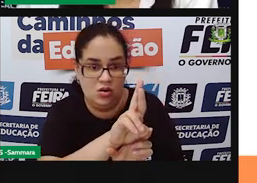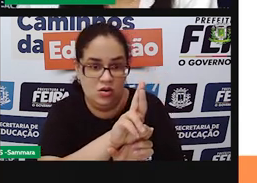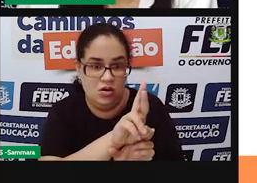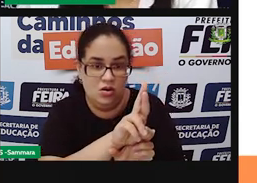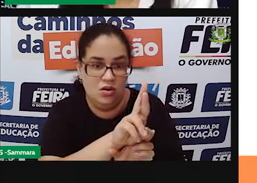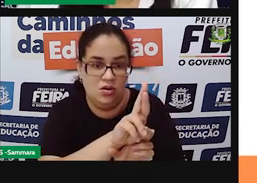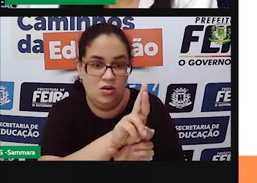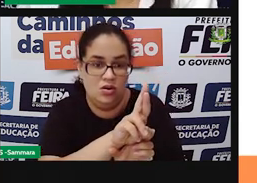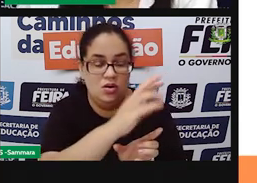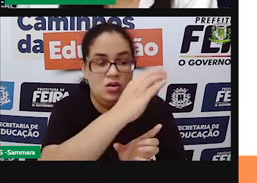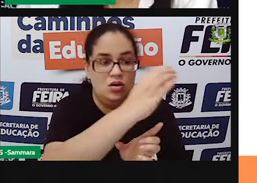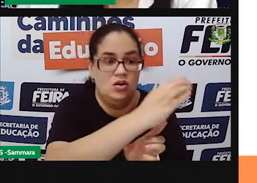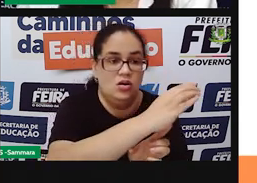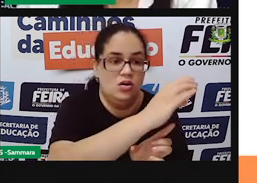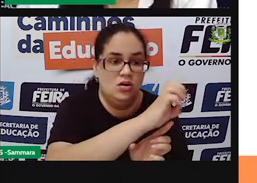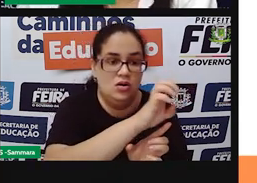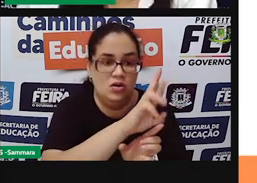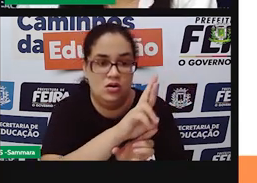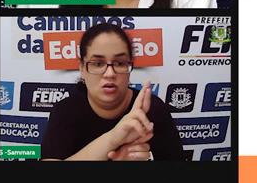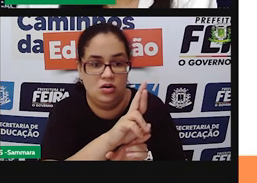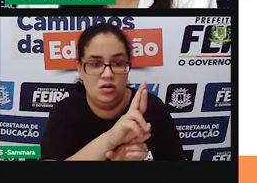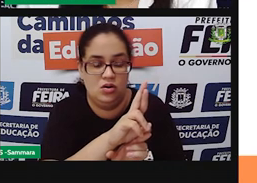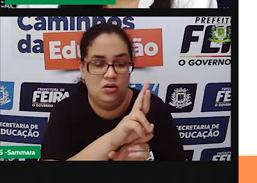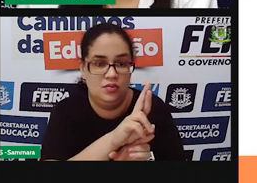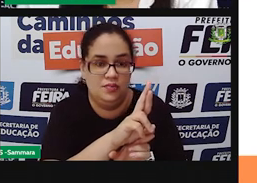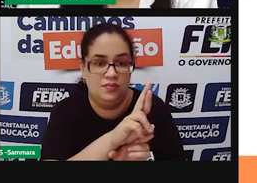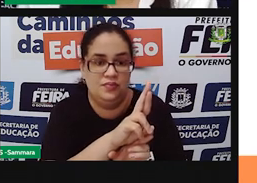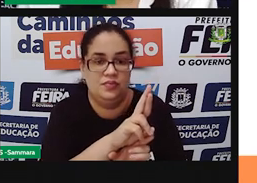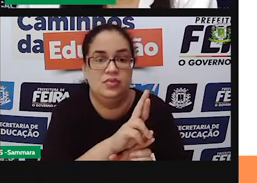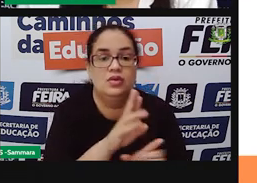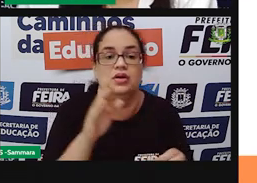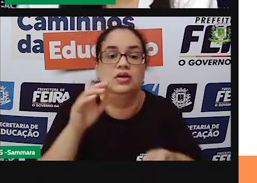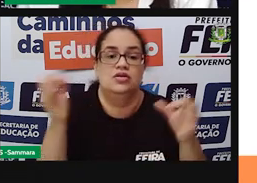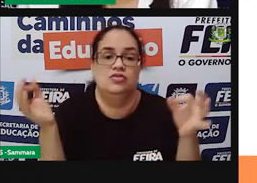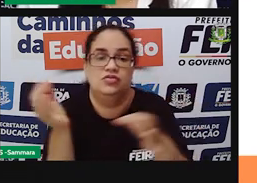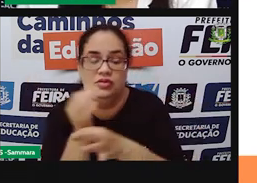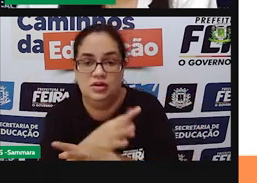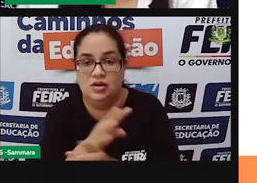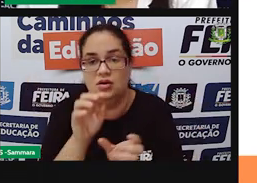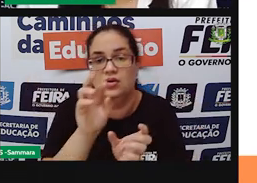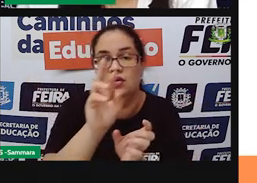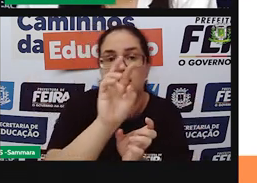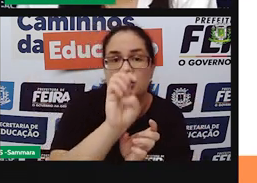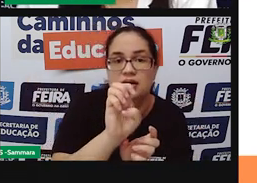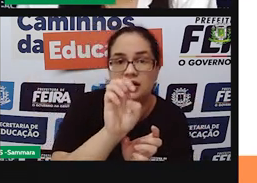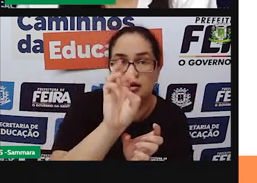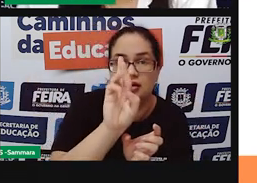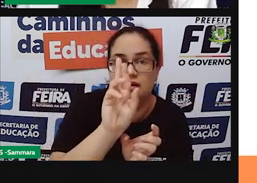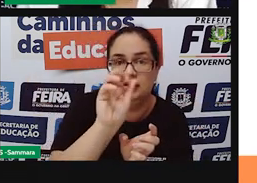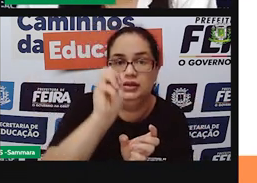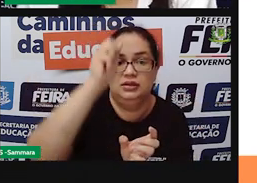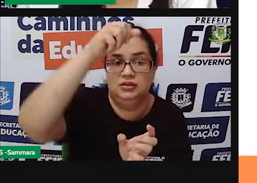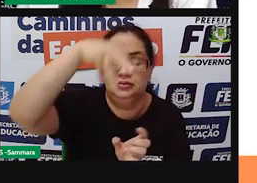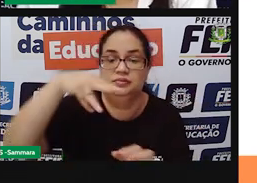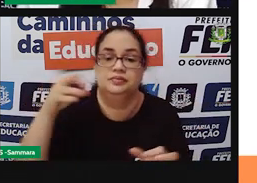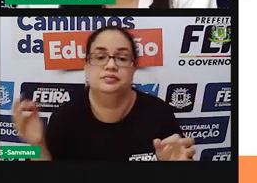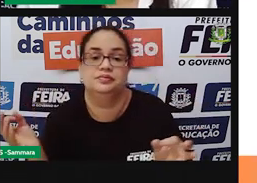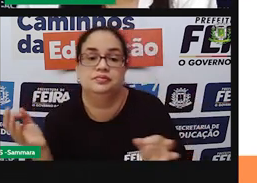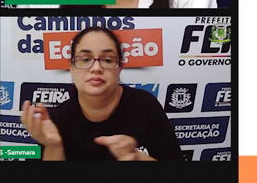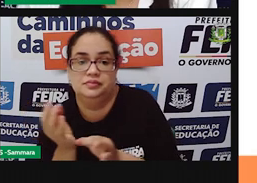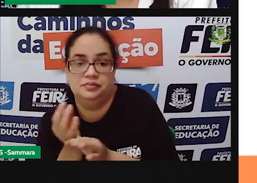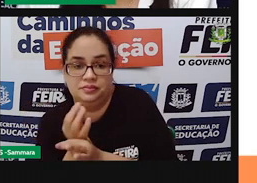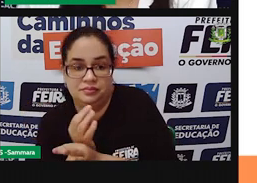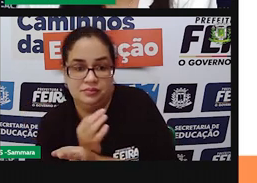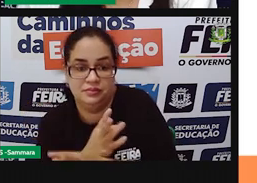cor. Até o segundo B, ó, cor. E o final, eram. E a gente vê a finalização aqui,